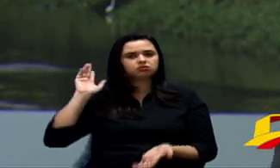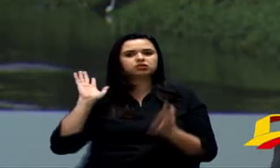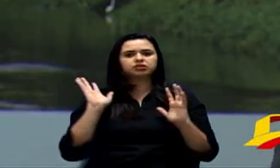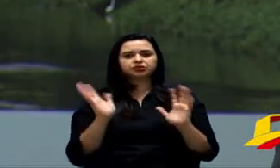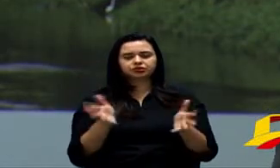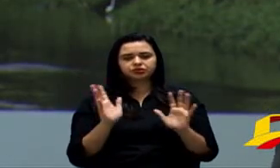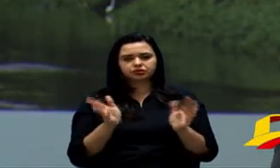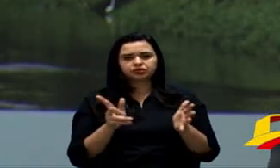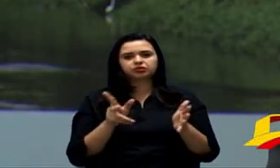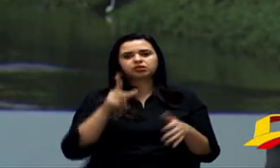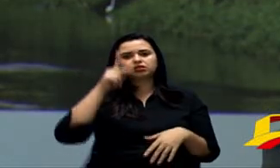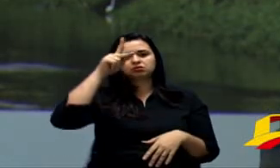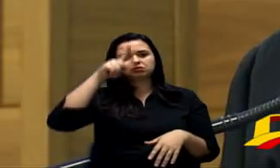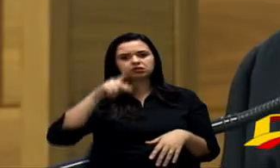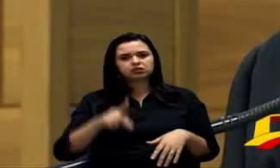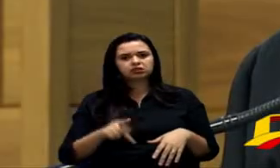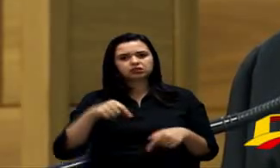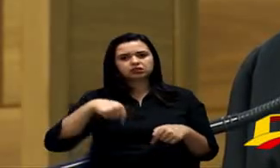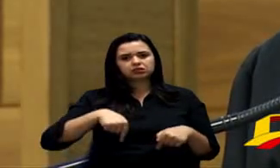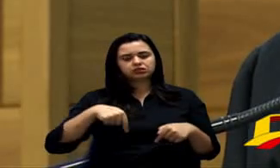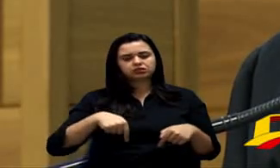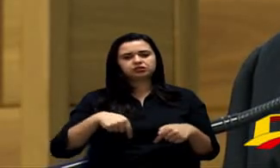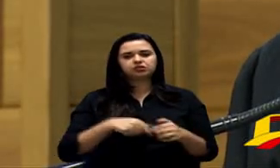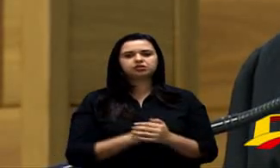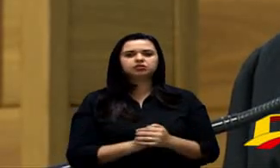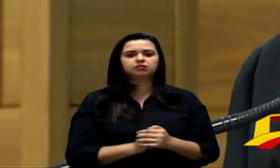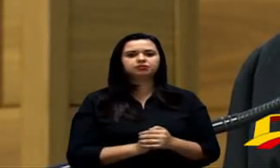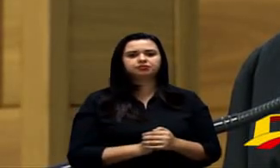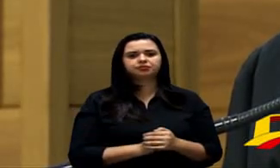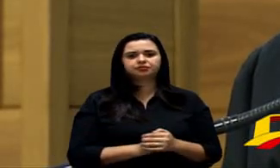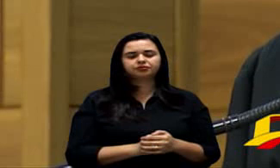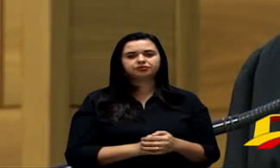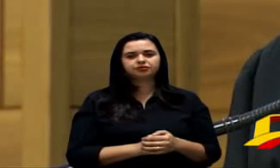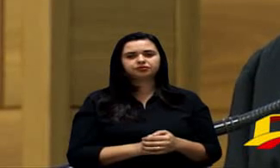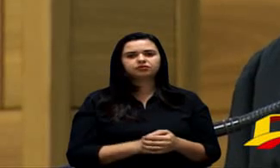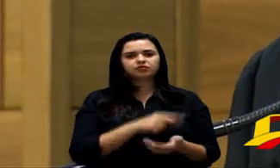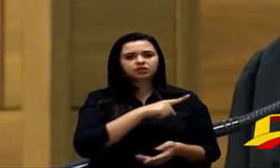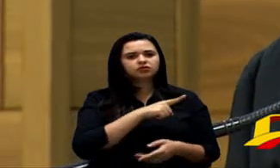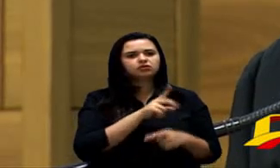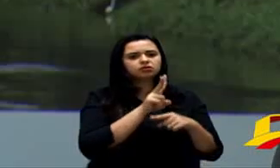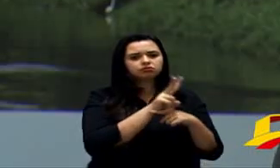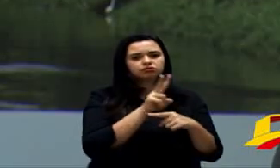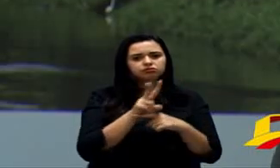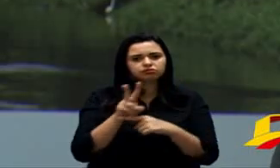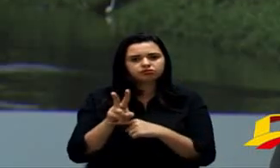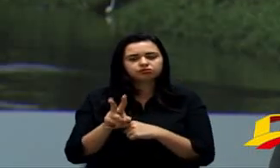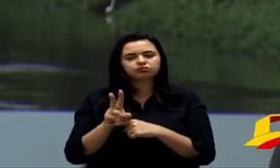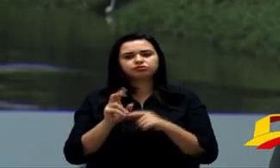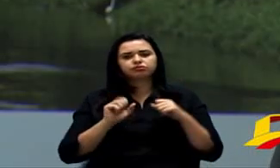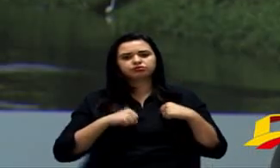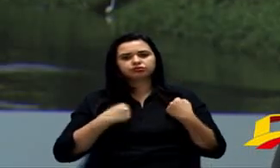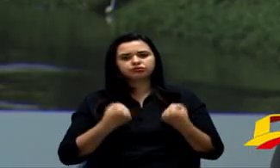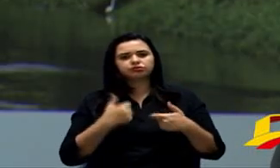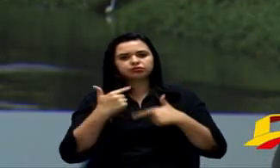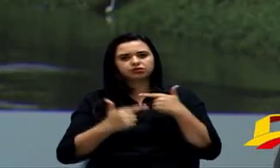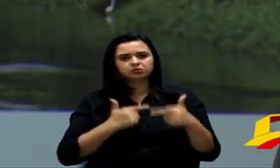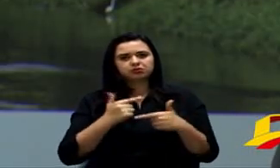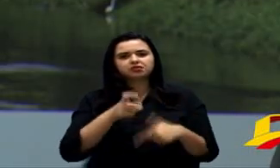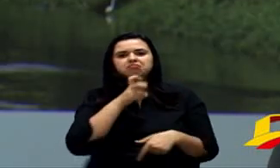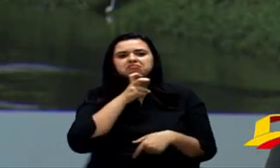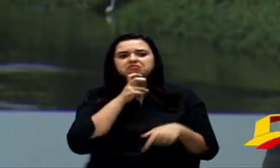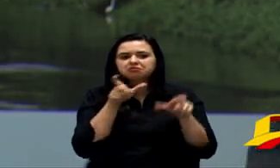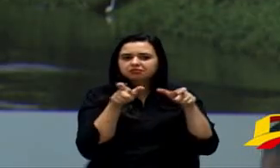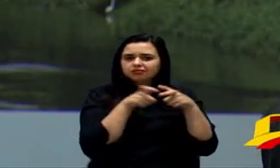dessa casa, como foi. E dizer que, na defesa de tantas causas que você faz, Sorocaba está ficando pequeno para você,